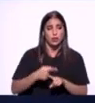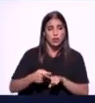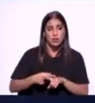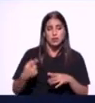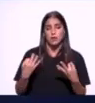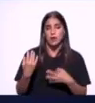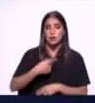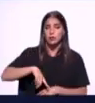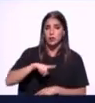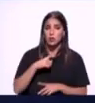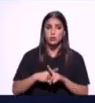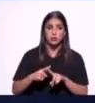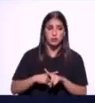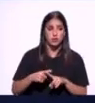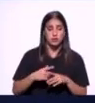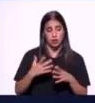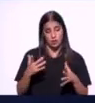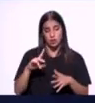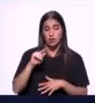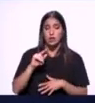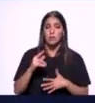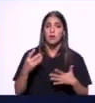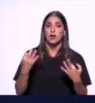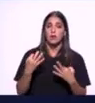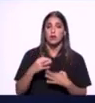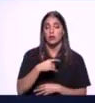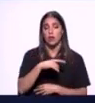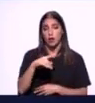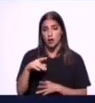interessa-nos a nós. Ainda mais quando depois